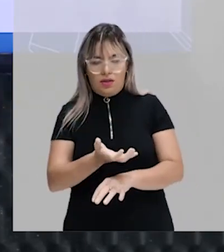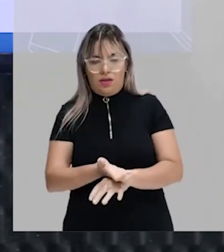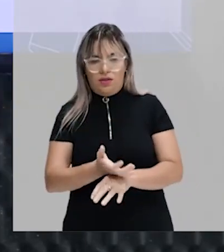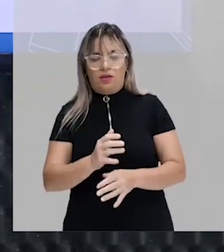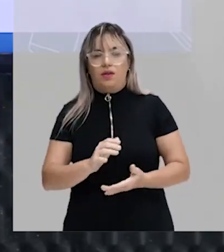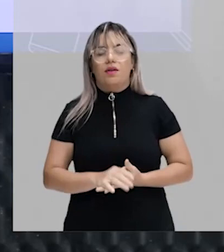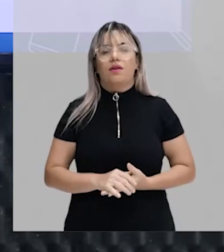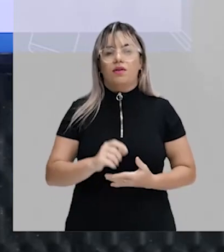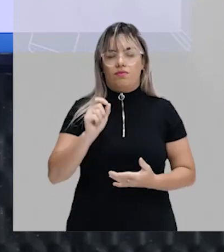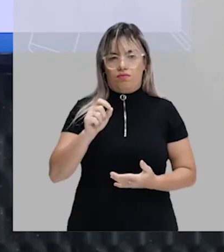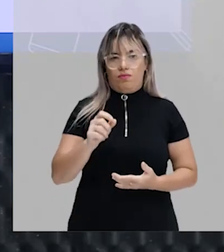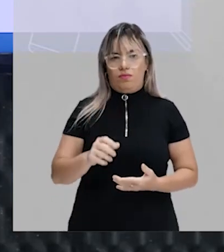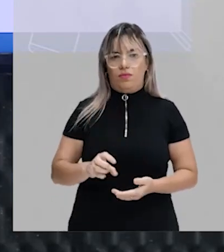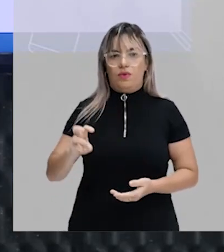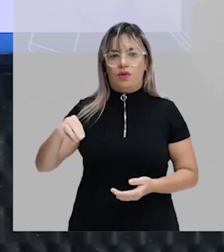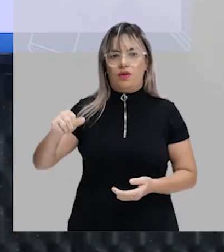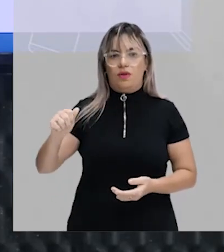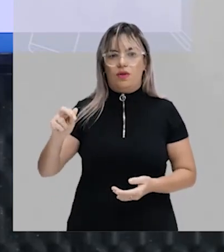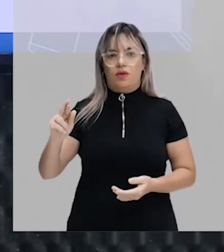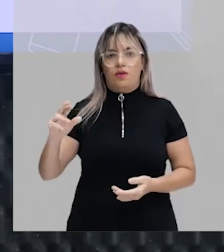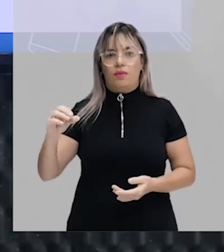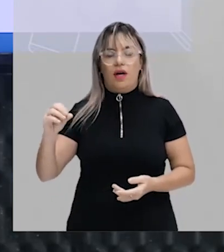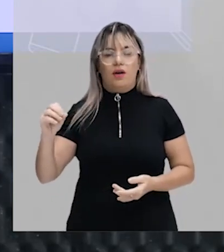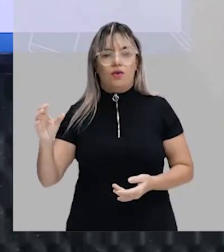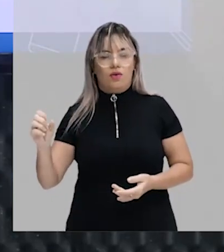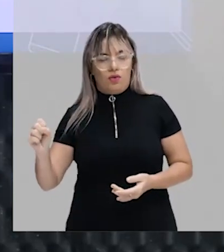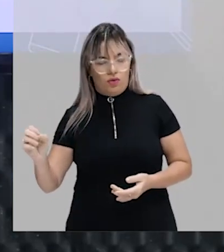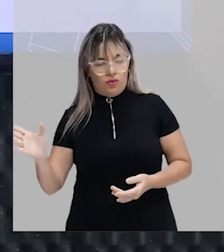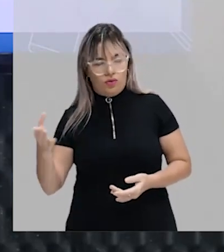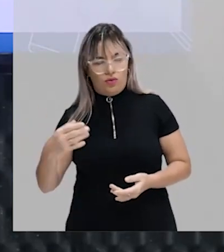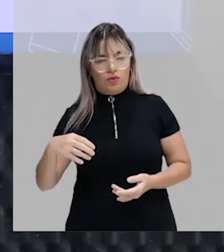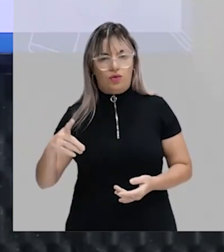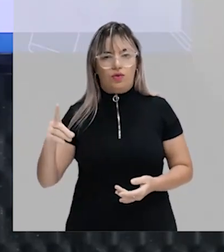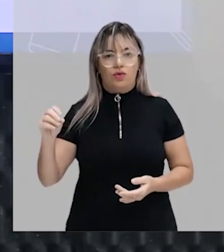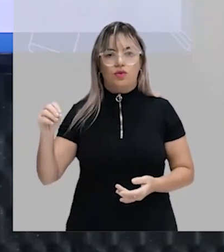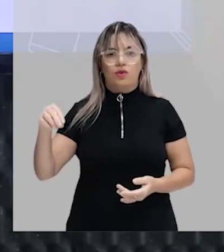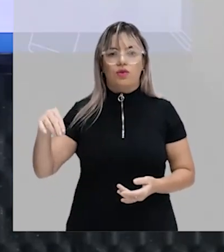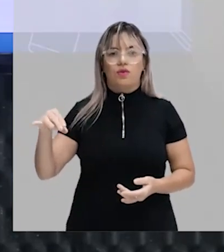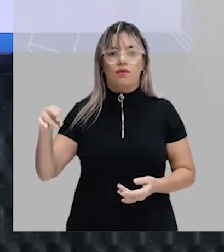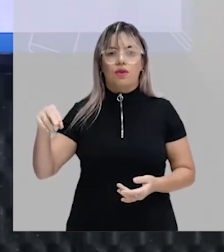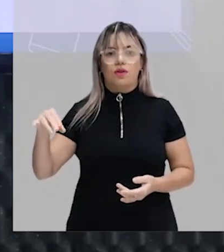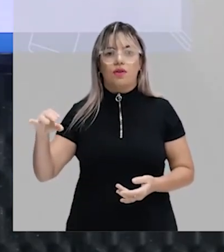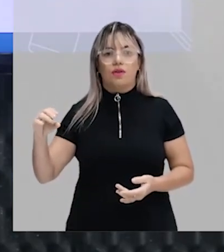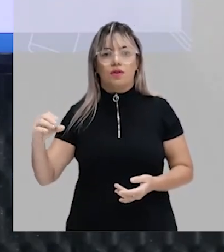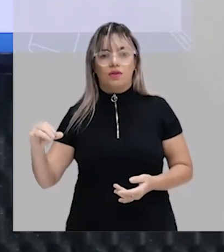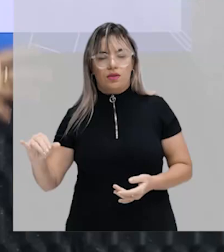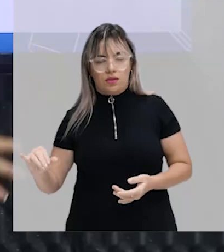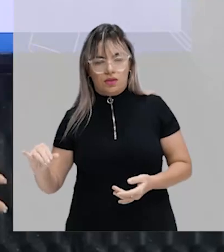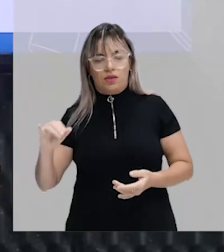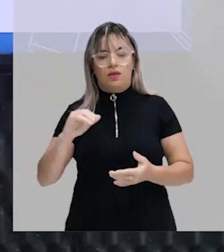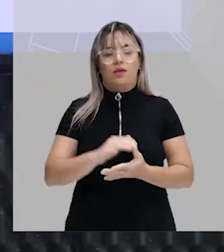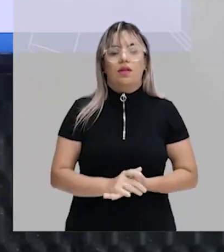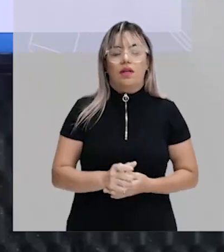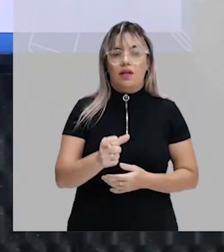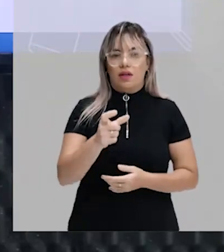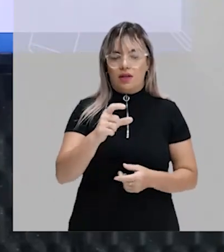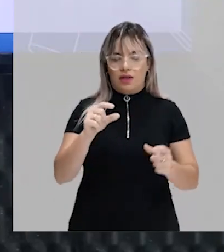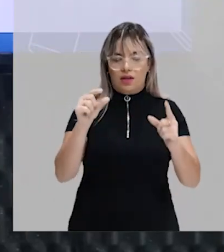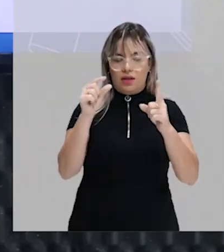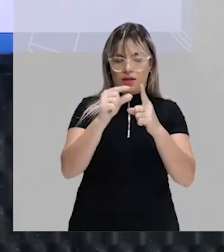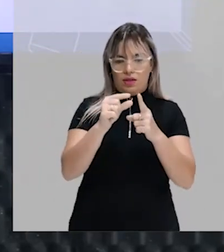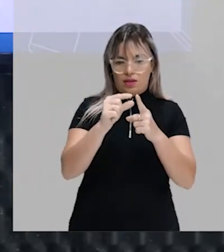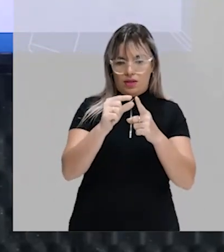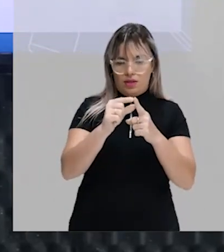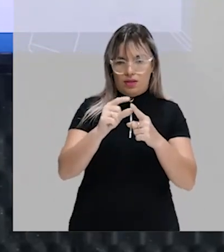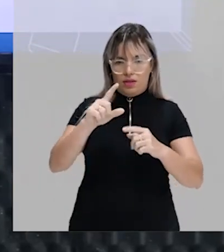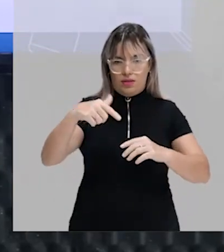disciplina é arte com o professor Marcos Dominici. Então, esse termo tem sido aplicado de maneira mais geral para quê? Para descrever